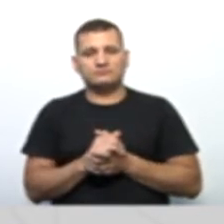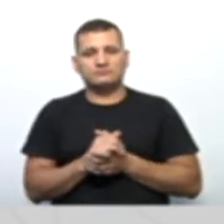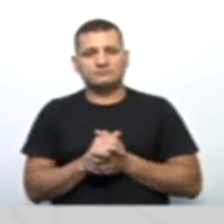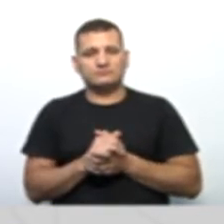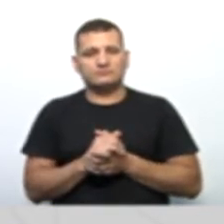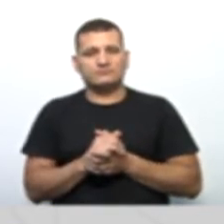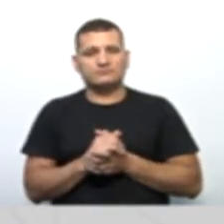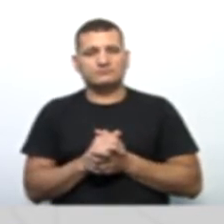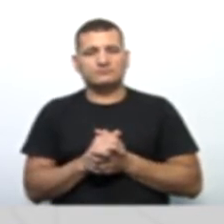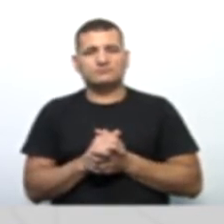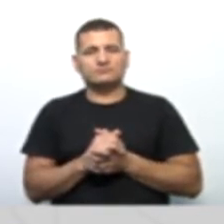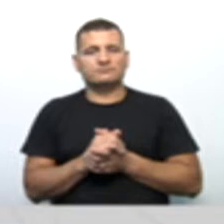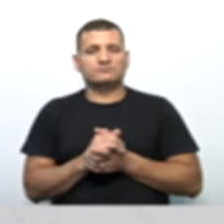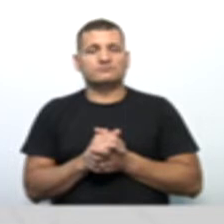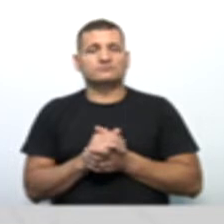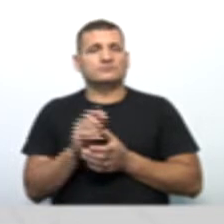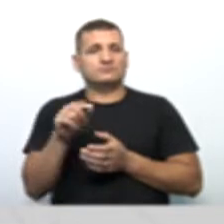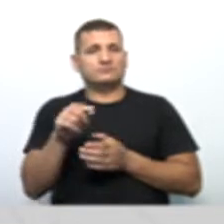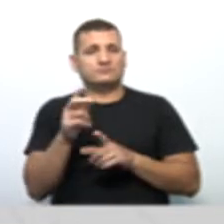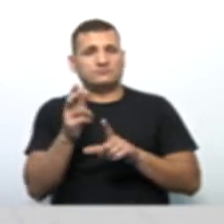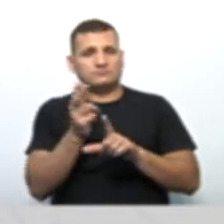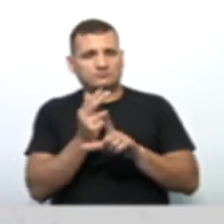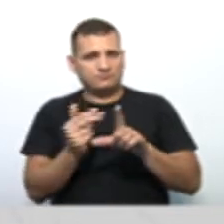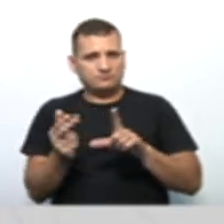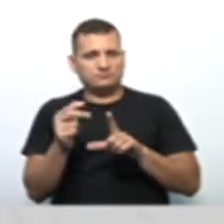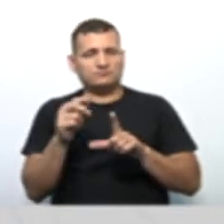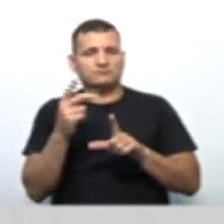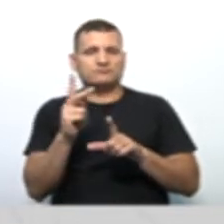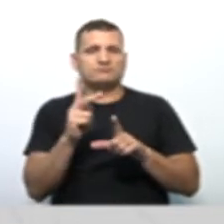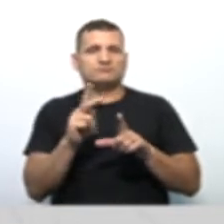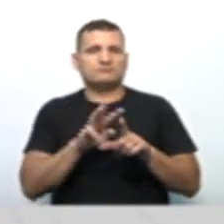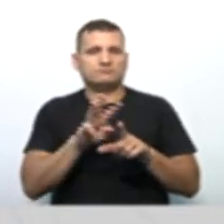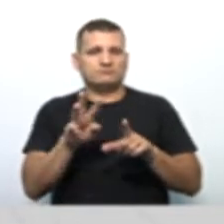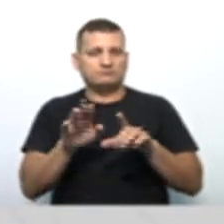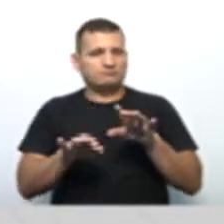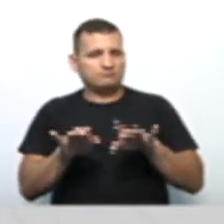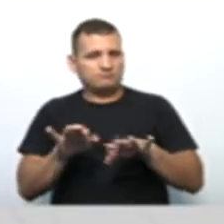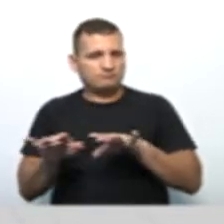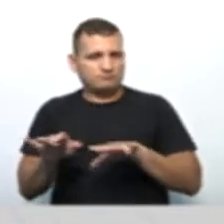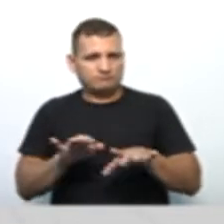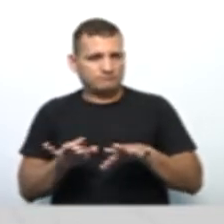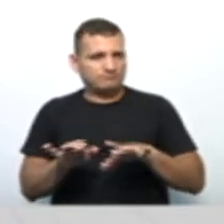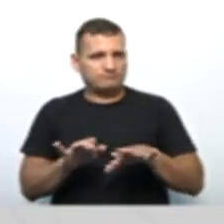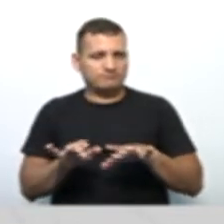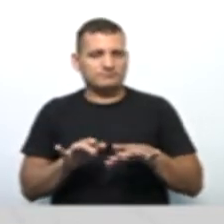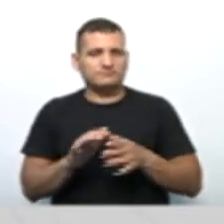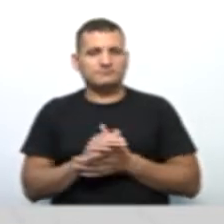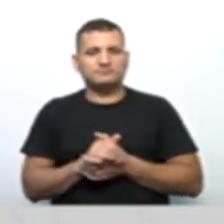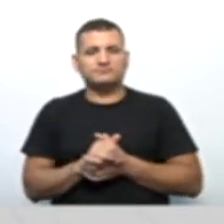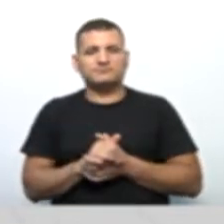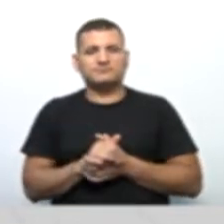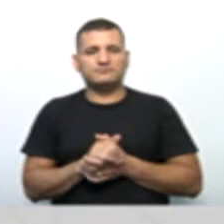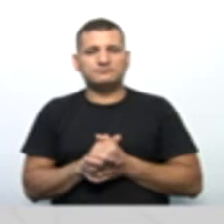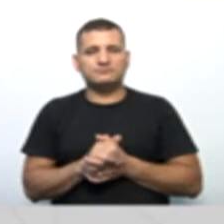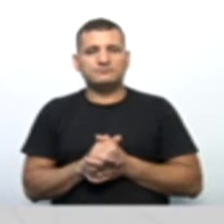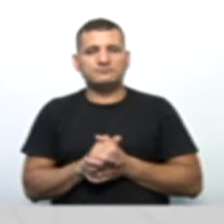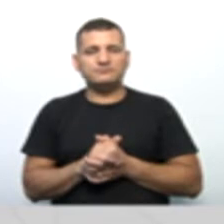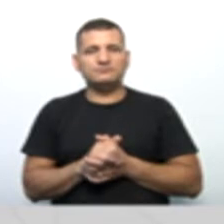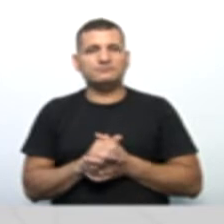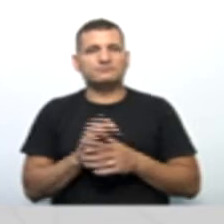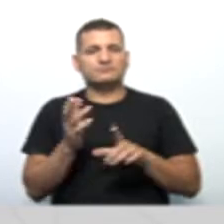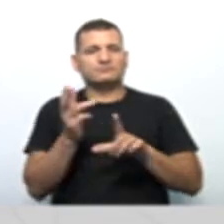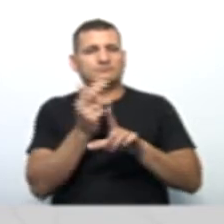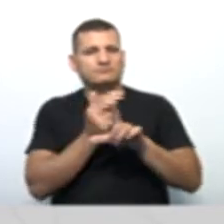o cara gostou e em cima desse filme que você vai fazer o seu site e esse site essa parte do design à parte